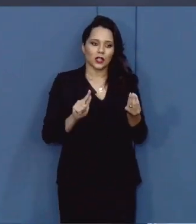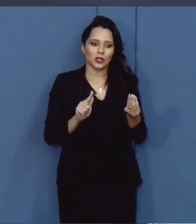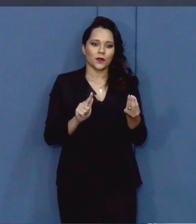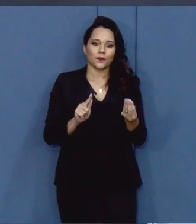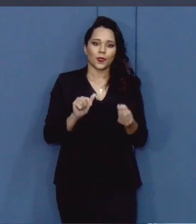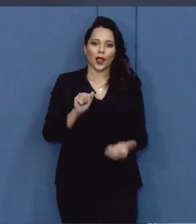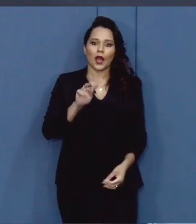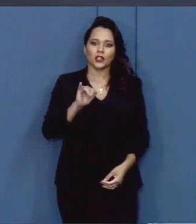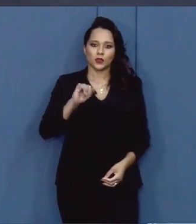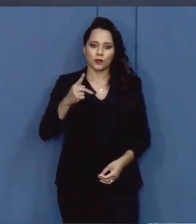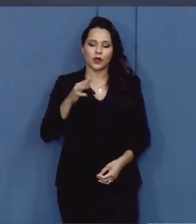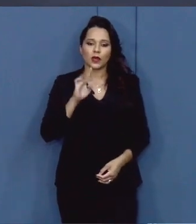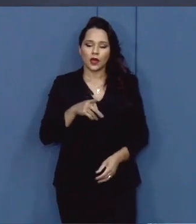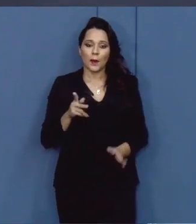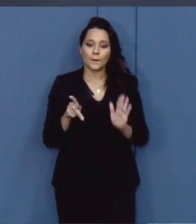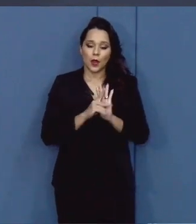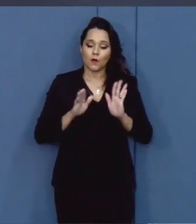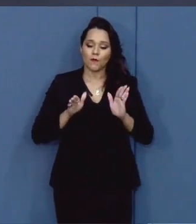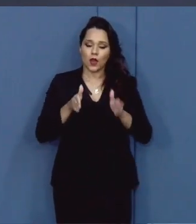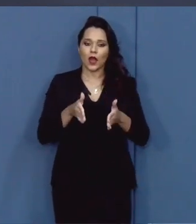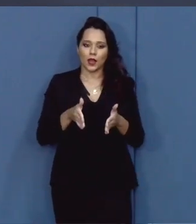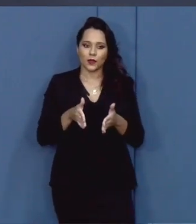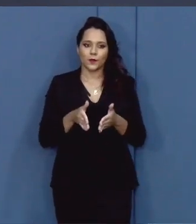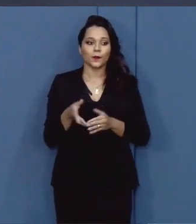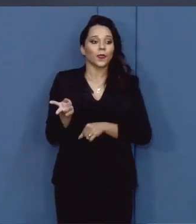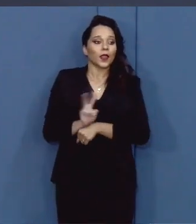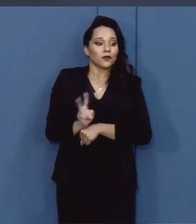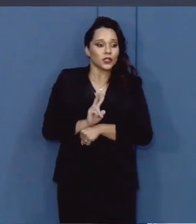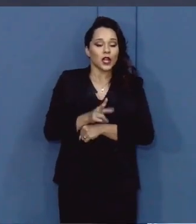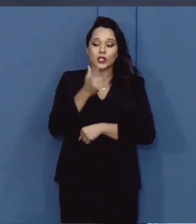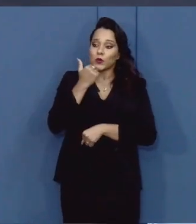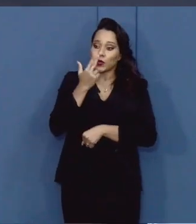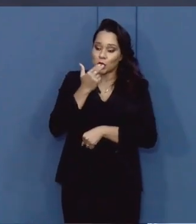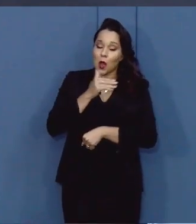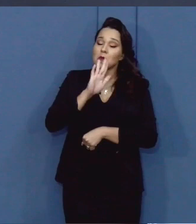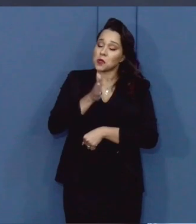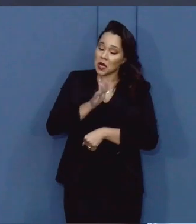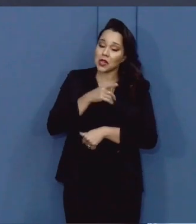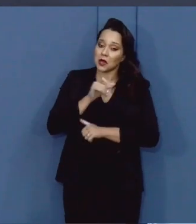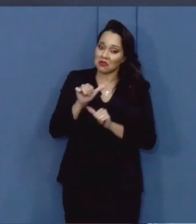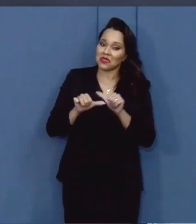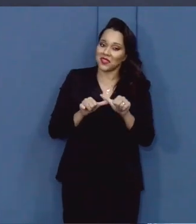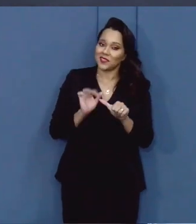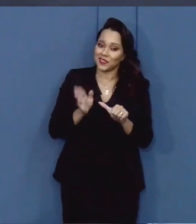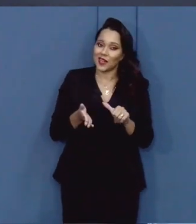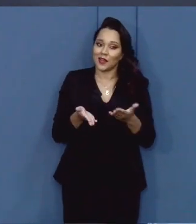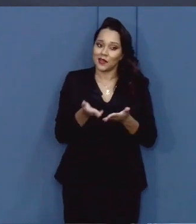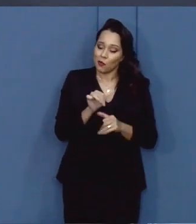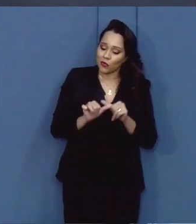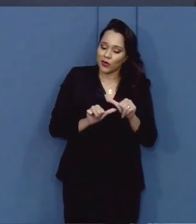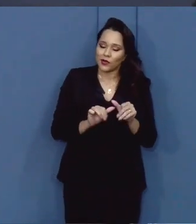da Achipia, que era exclusivamente enfocada em vigilância nutricional, já está mudando